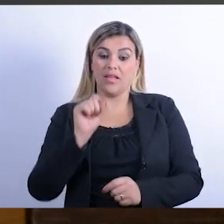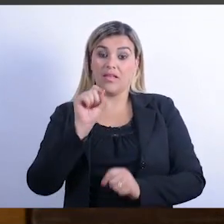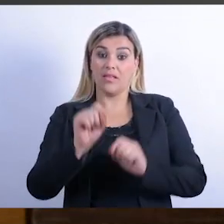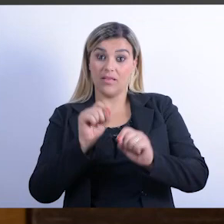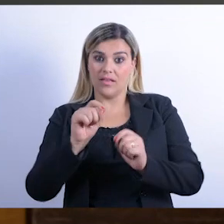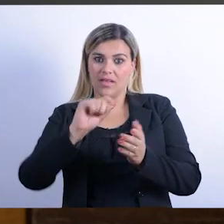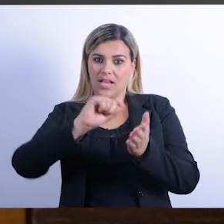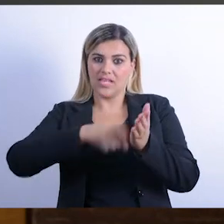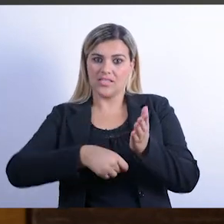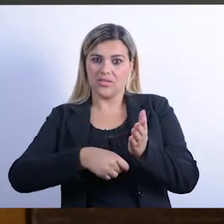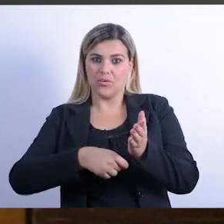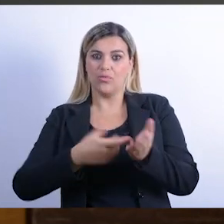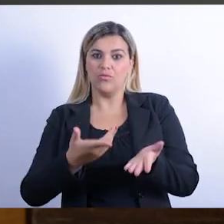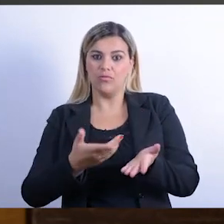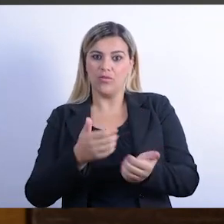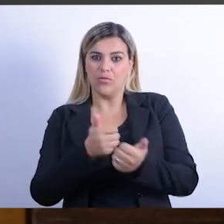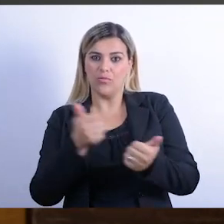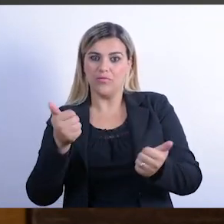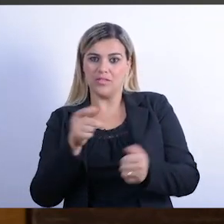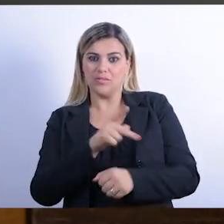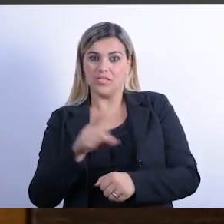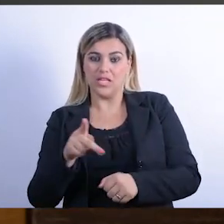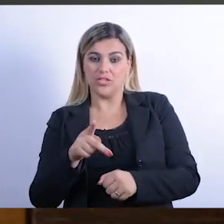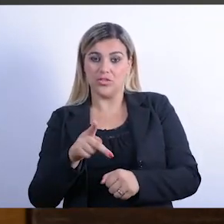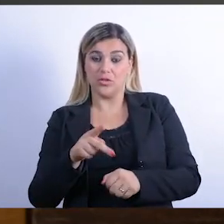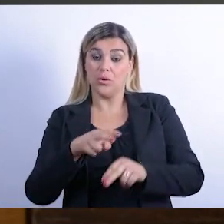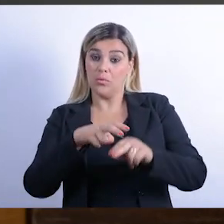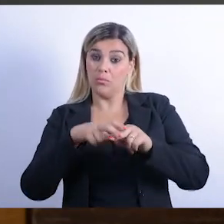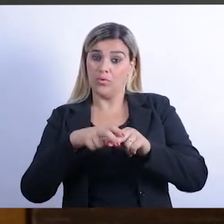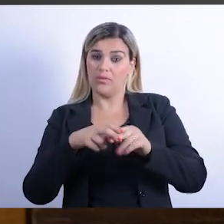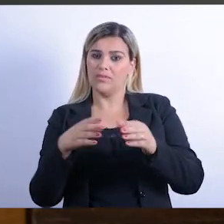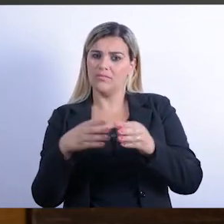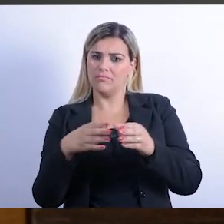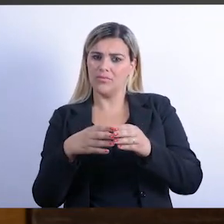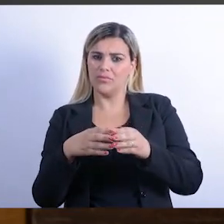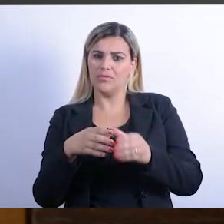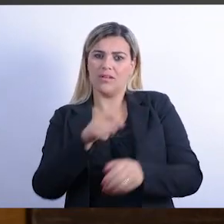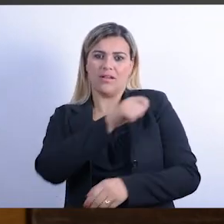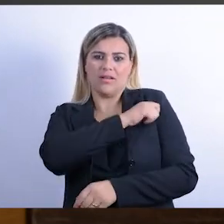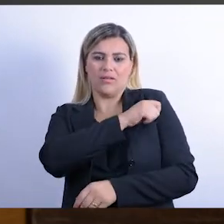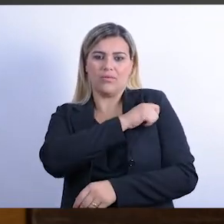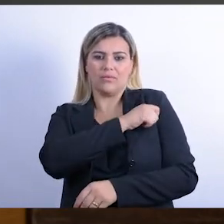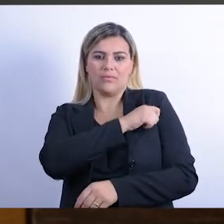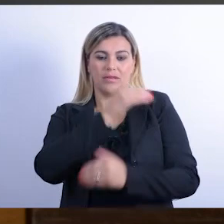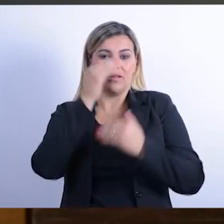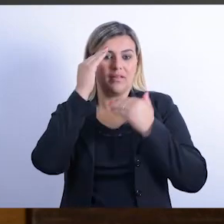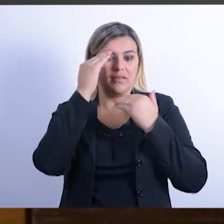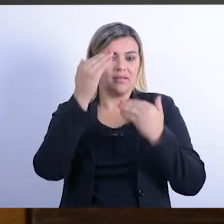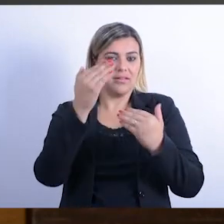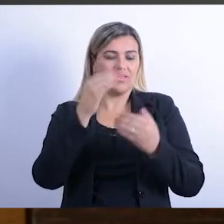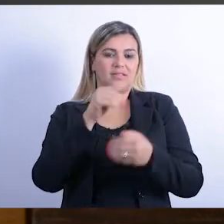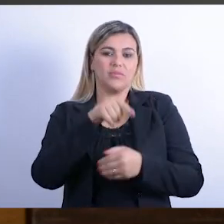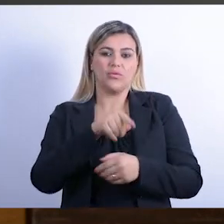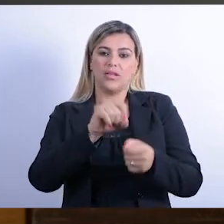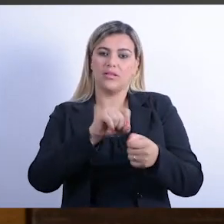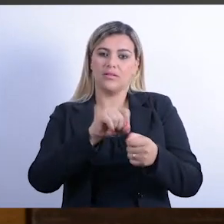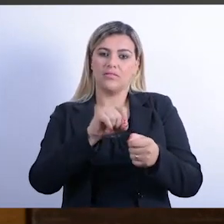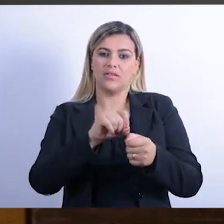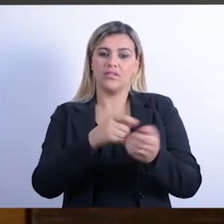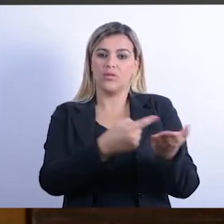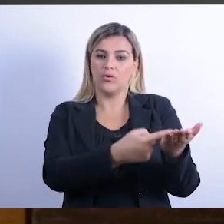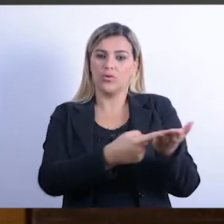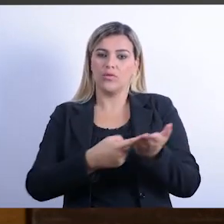Quem tinha assinado o decreto foi o Rademacher. Por isso, os alunos da turma de 72, num reconhecimento ao que ele